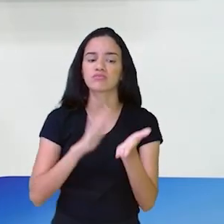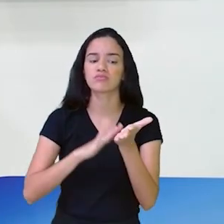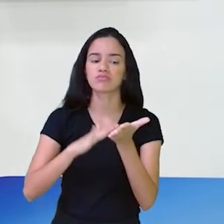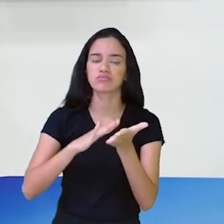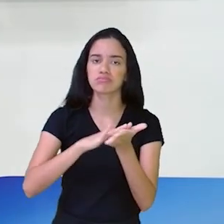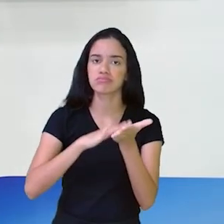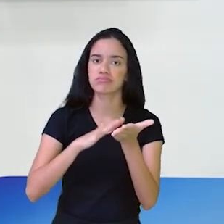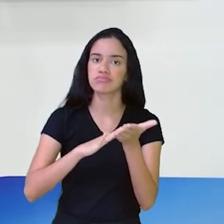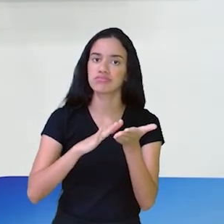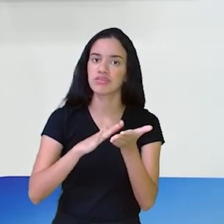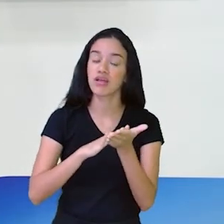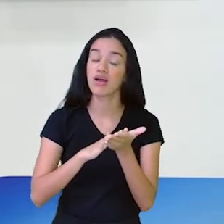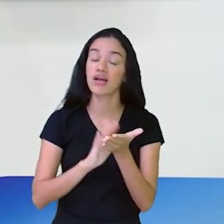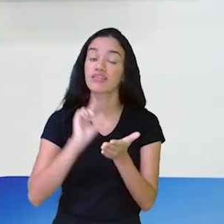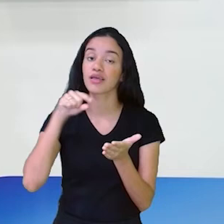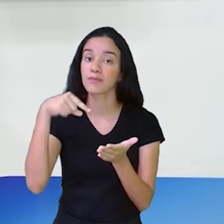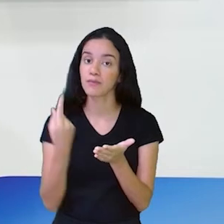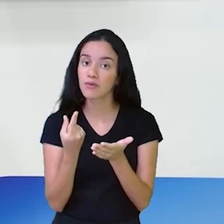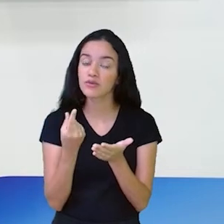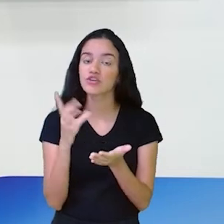olhinhos.